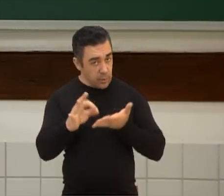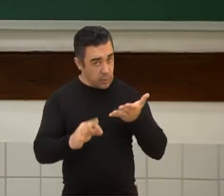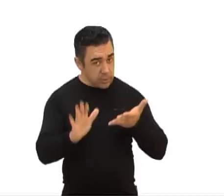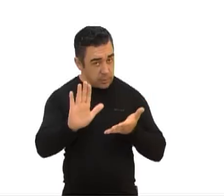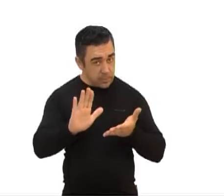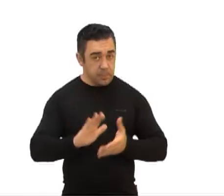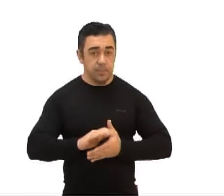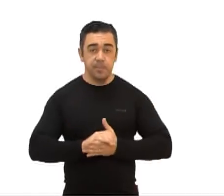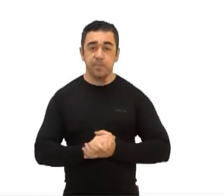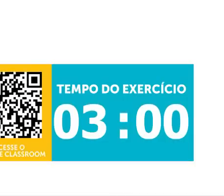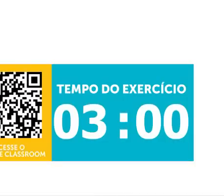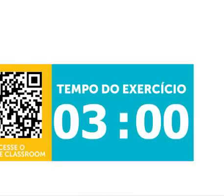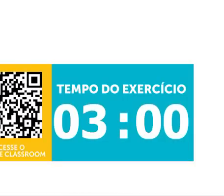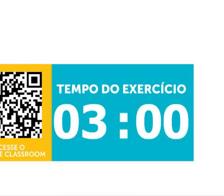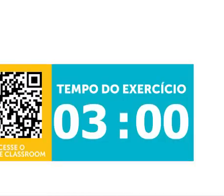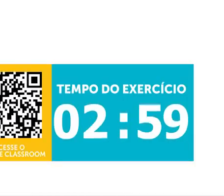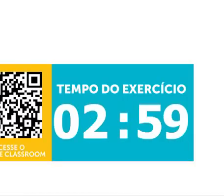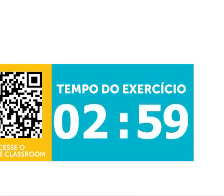voltamos.